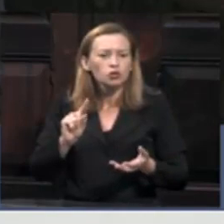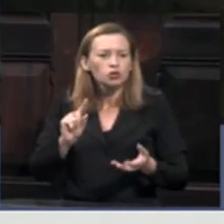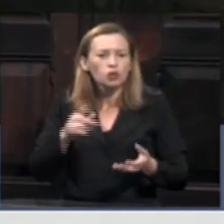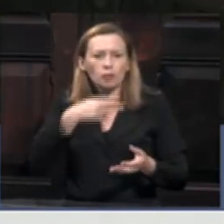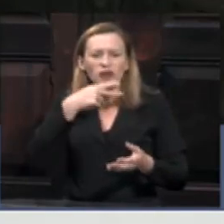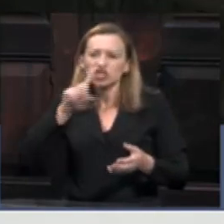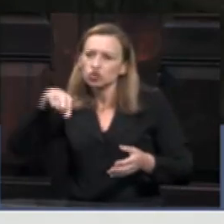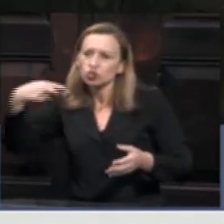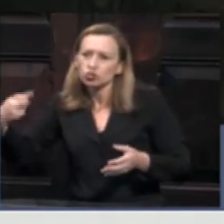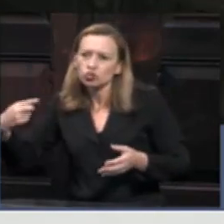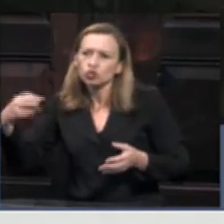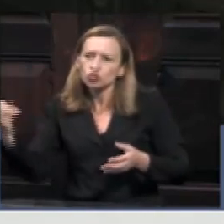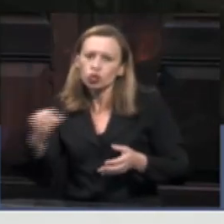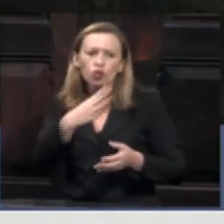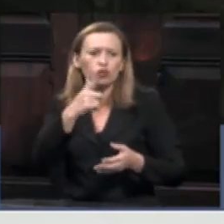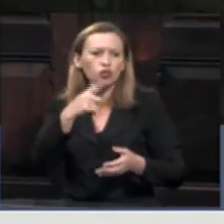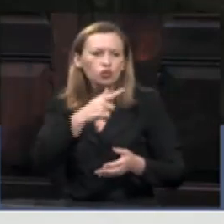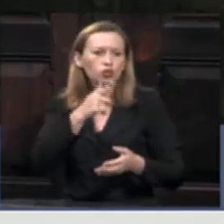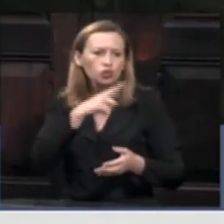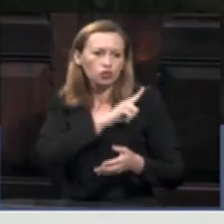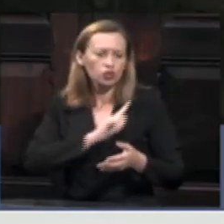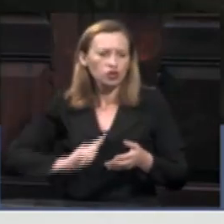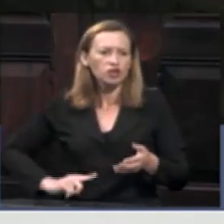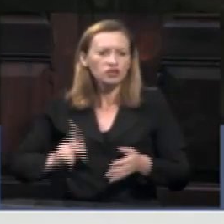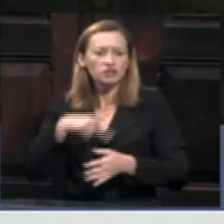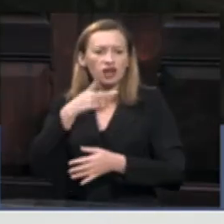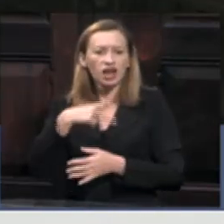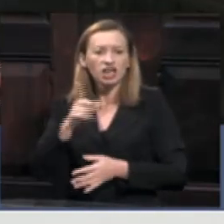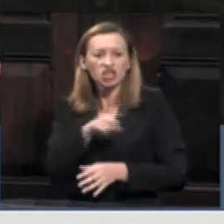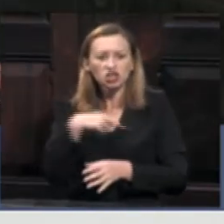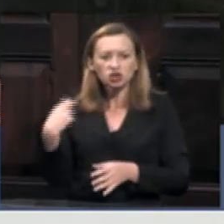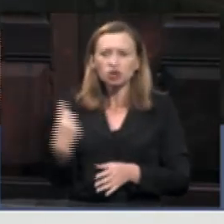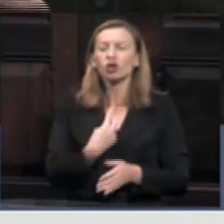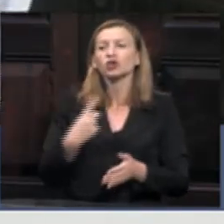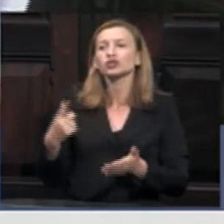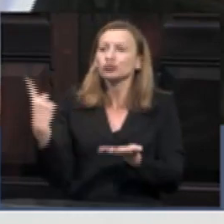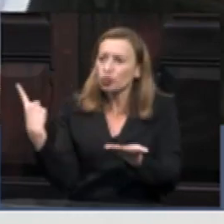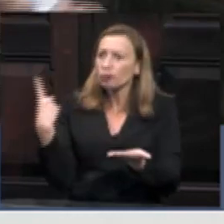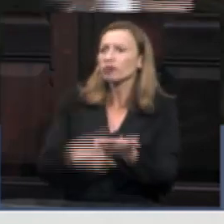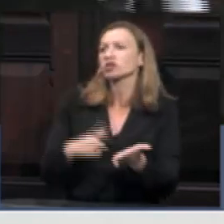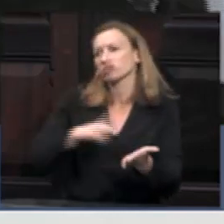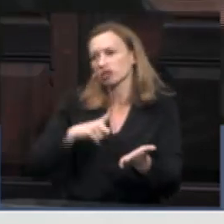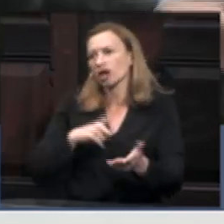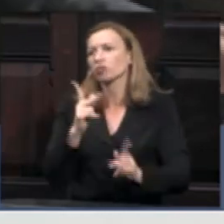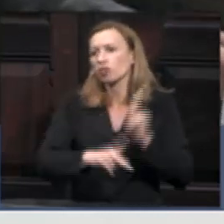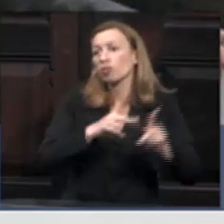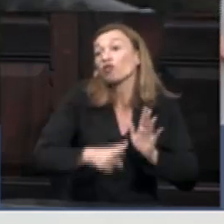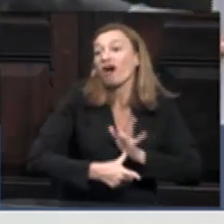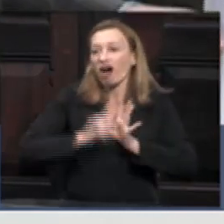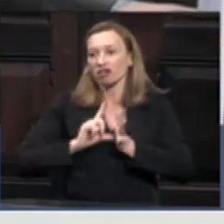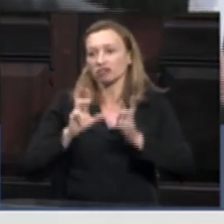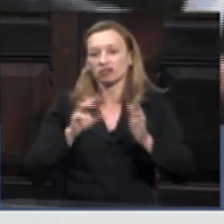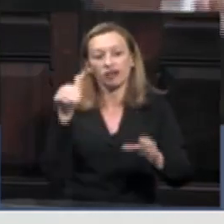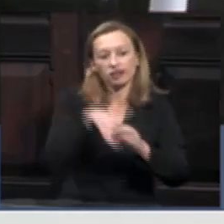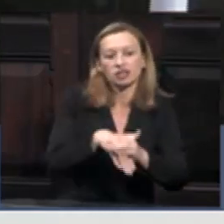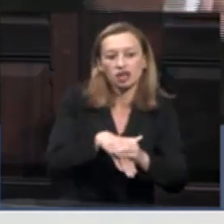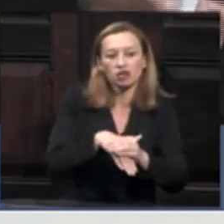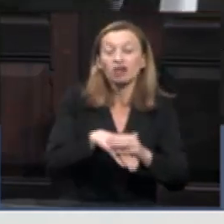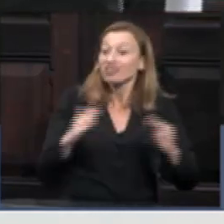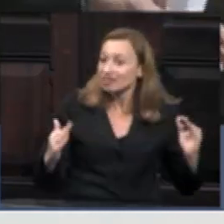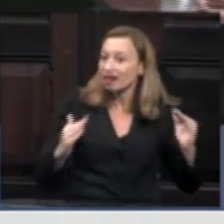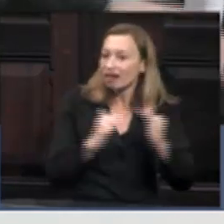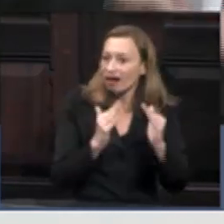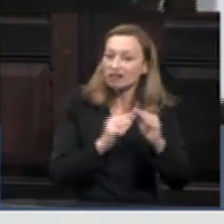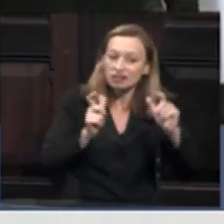sou entusiasta, mas dizer a eles que nós fizemos um compromisso com o povo antes das eleições. Esta